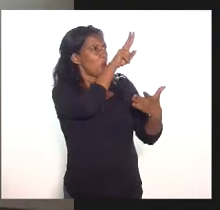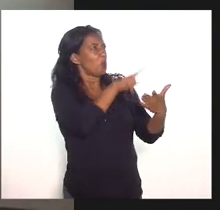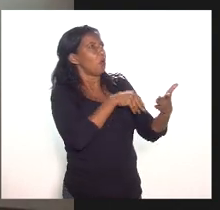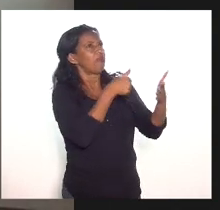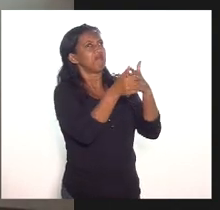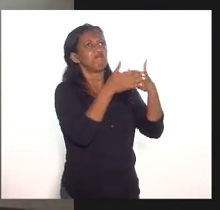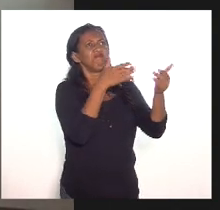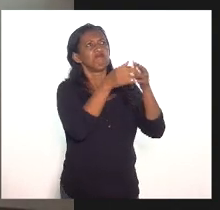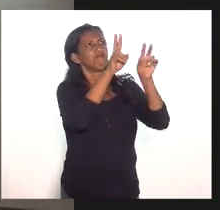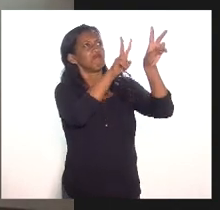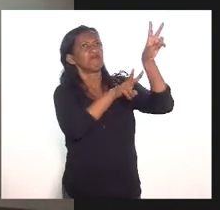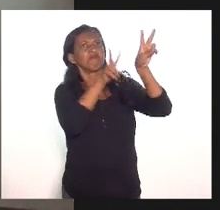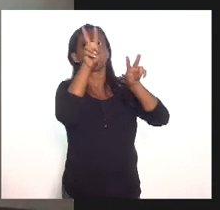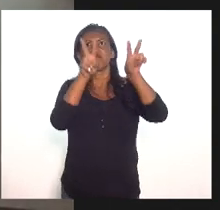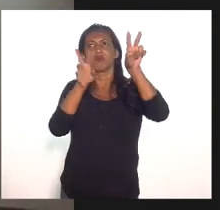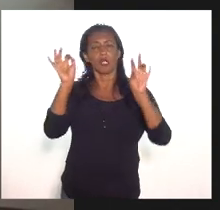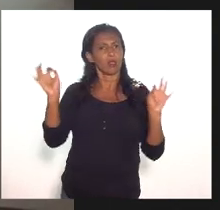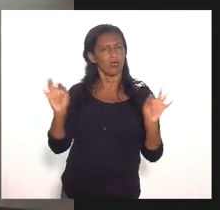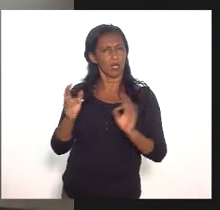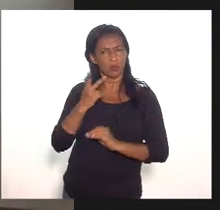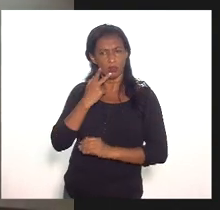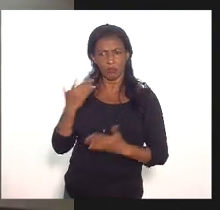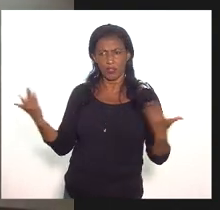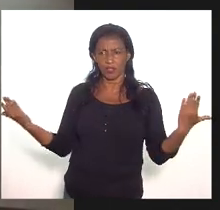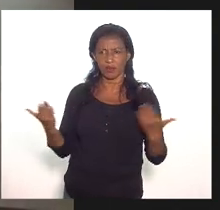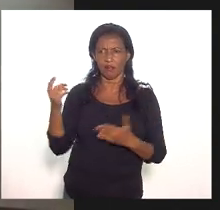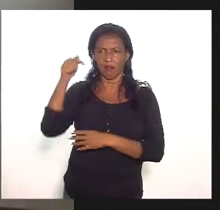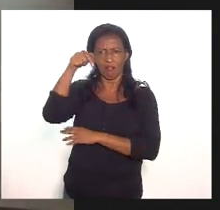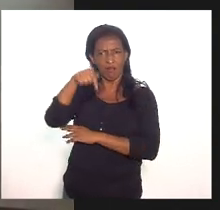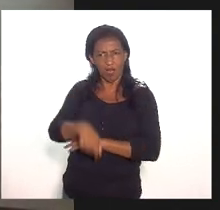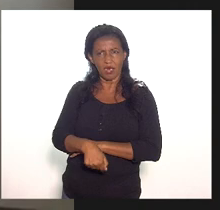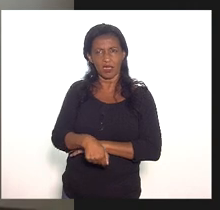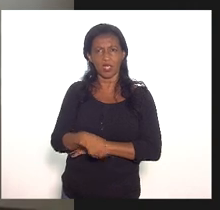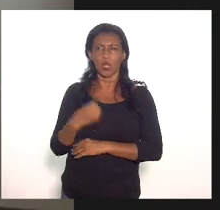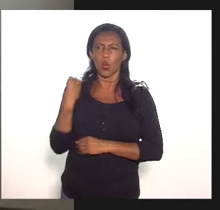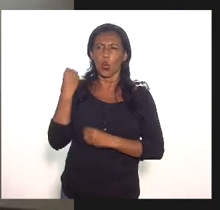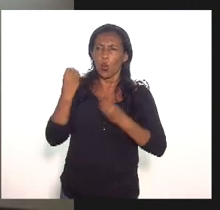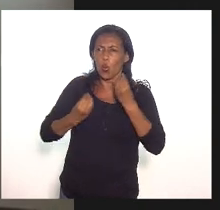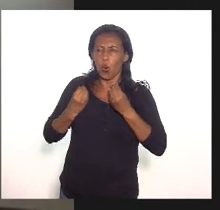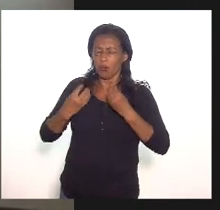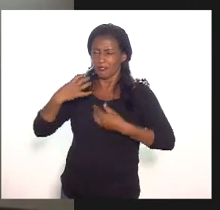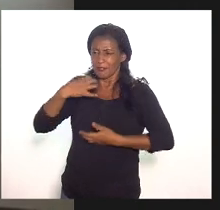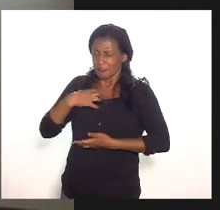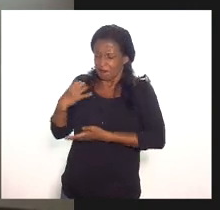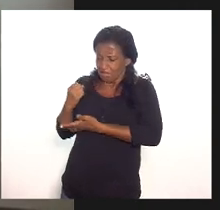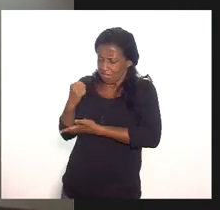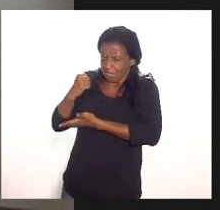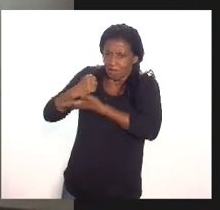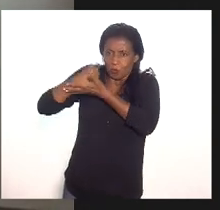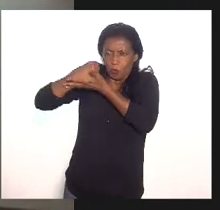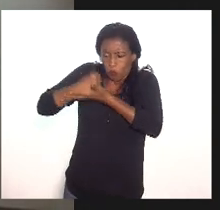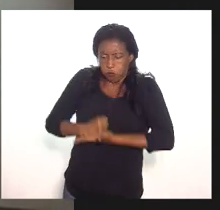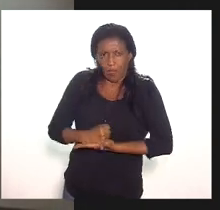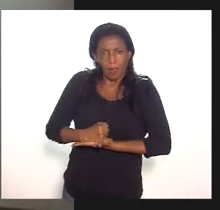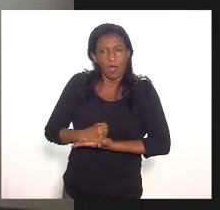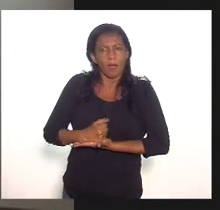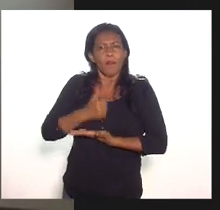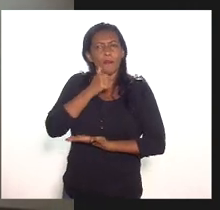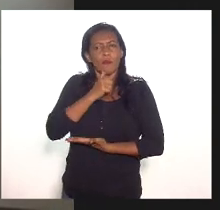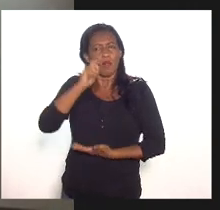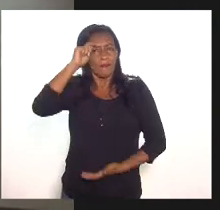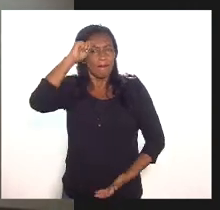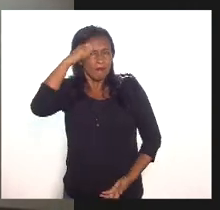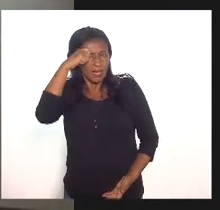algum momento de nossas vidas. Estamos falando aqui como se pesa sobre os corpos de mulheres pretas o que a